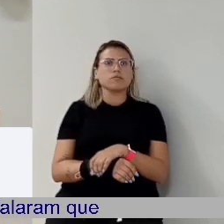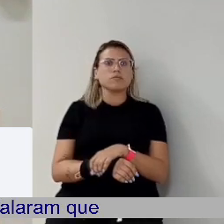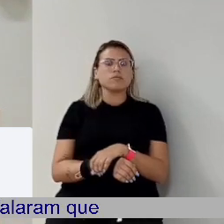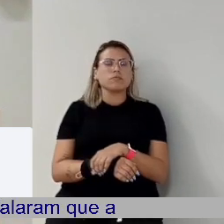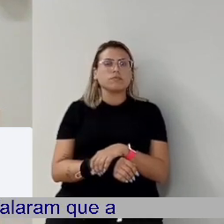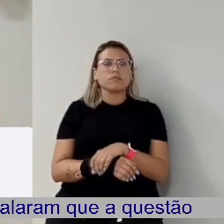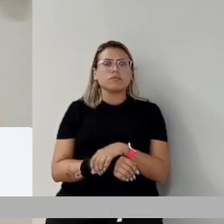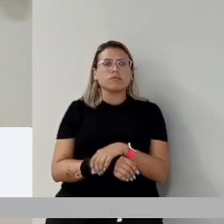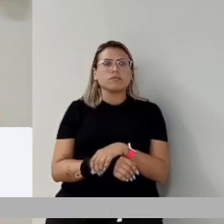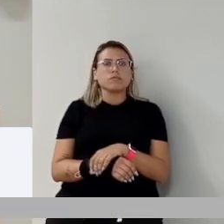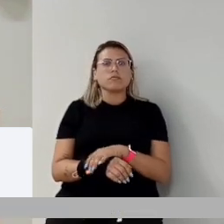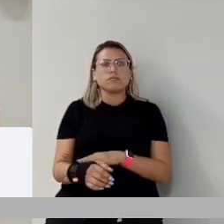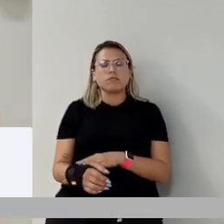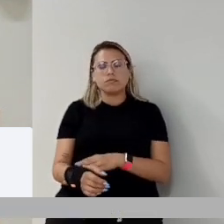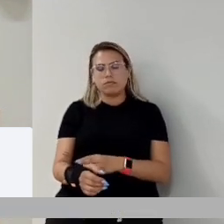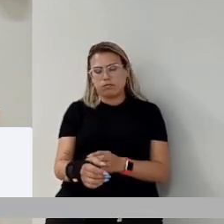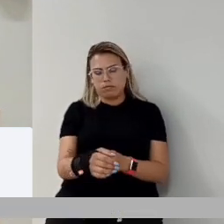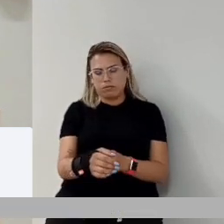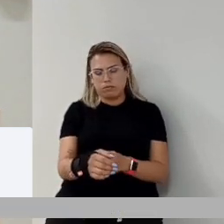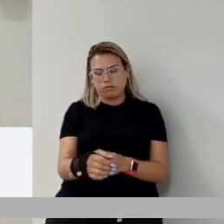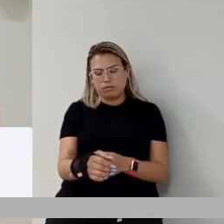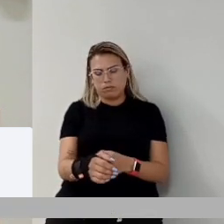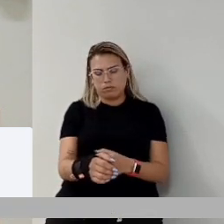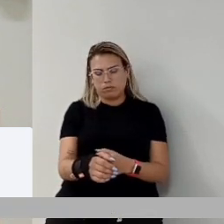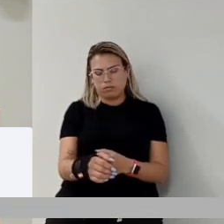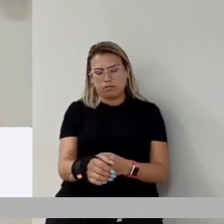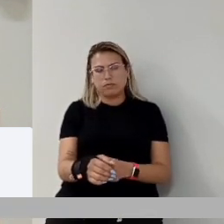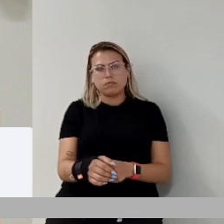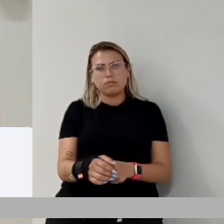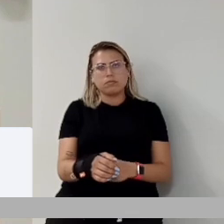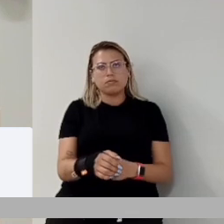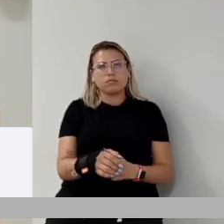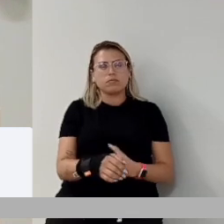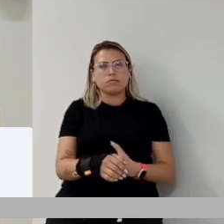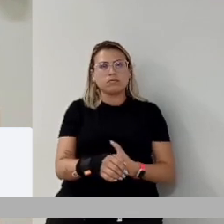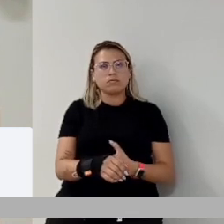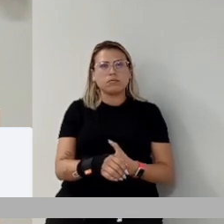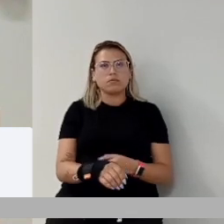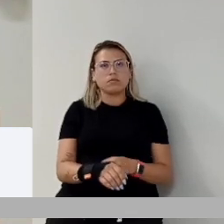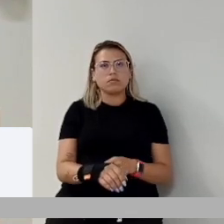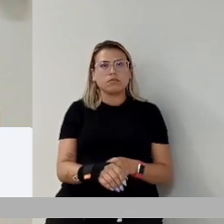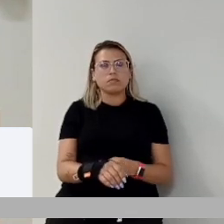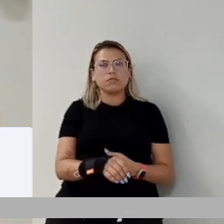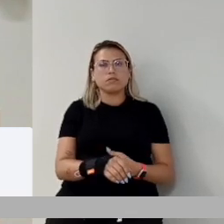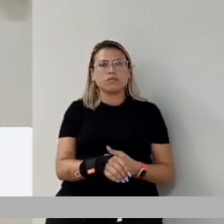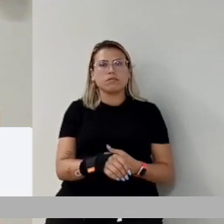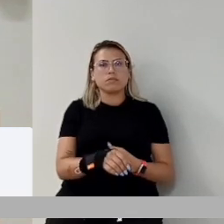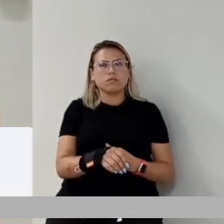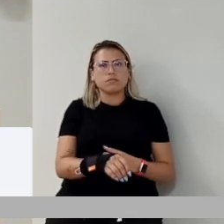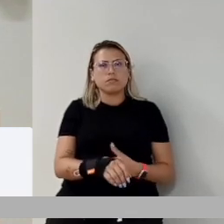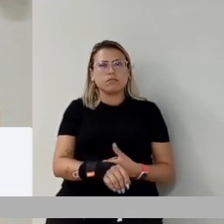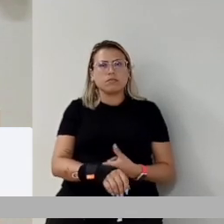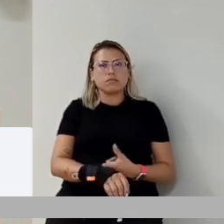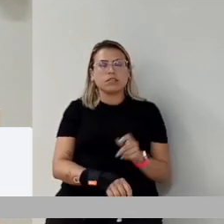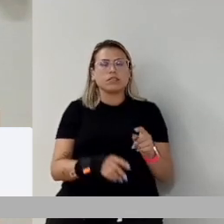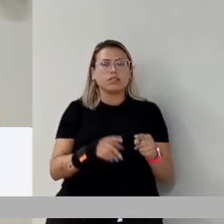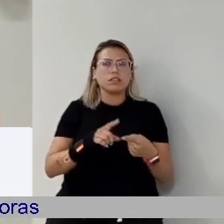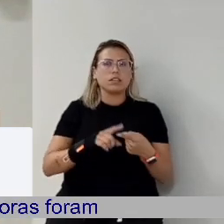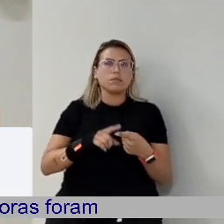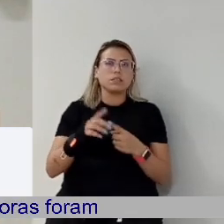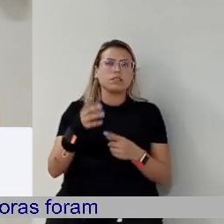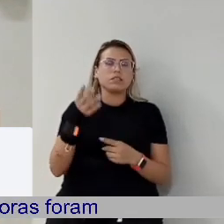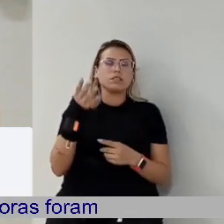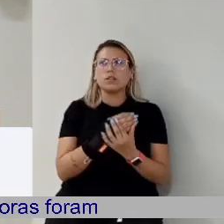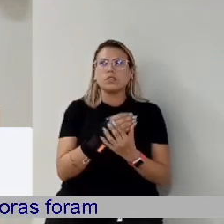questão das horas também seriam poucas né ofertar as 1000 horas mas também no ano passado também foi a mesma quantidade né de horas foram 1000 horas